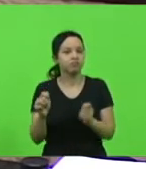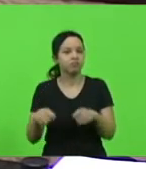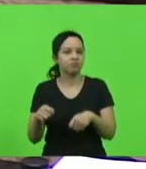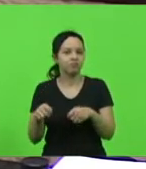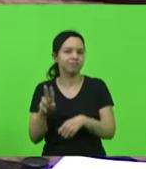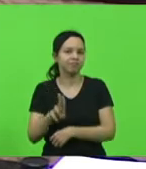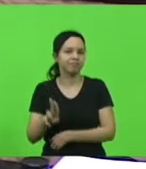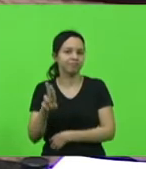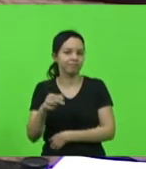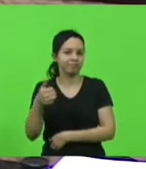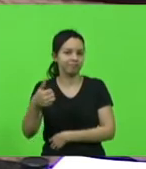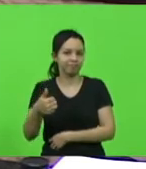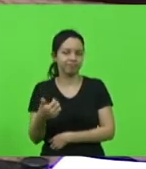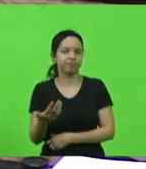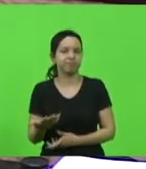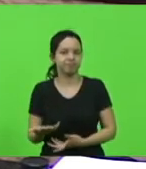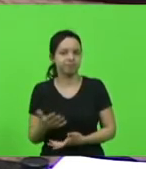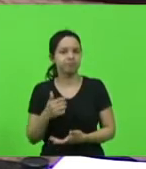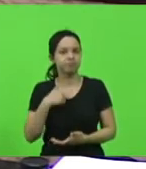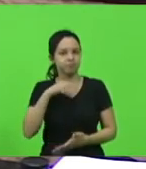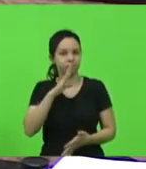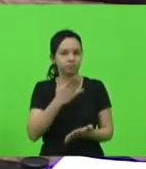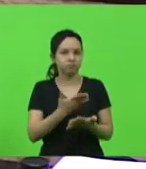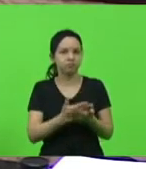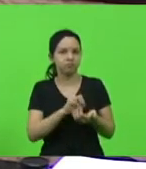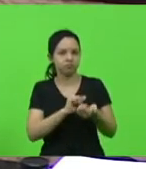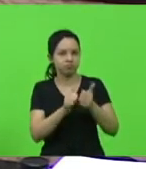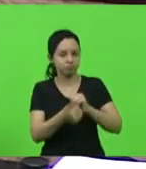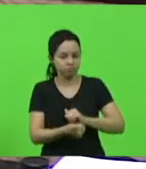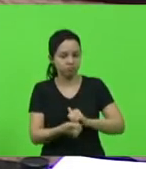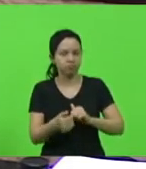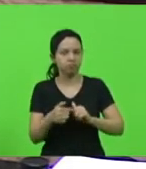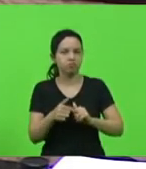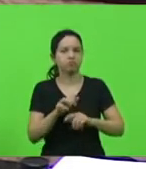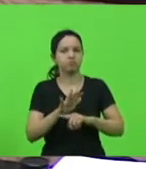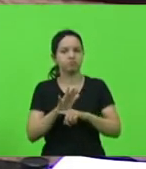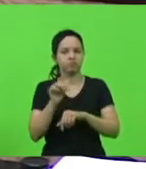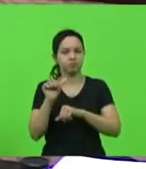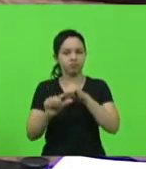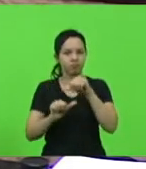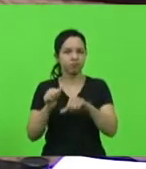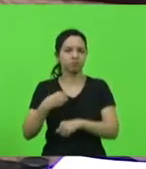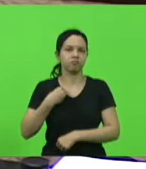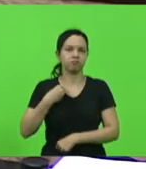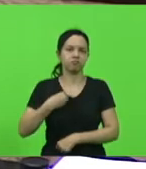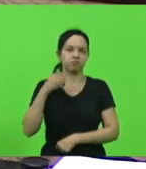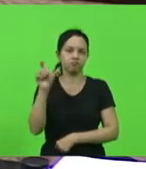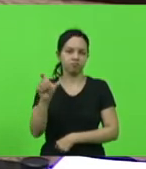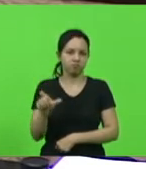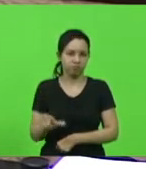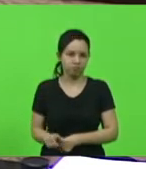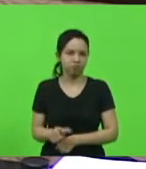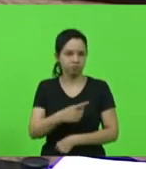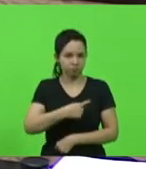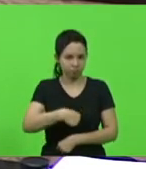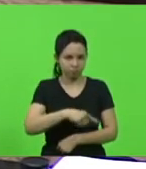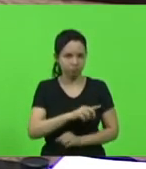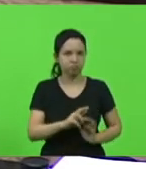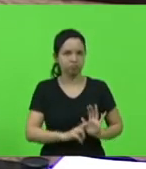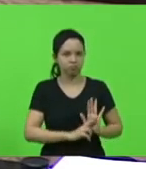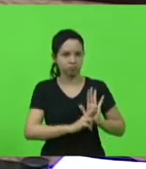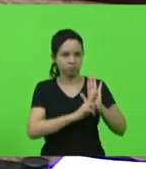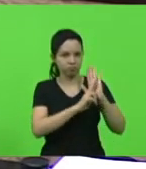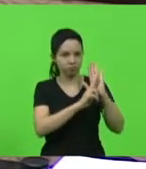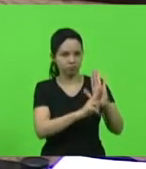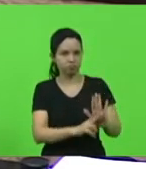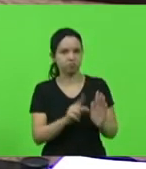uma pessoa. E nós, enquanto representantes do povo catarinense, temos que trabalhar também para que cada vez mais o esporte faça parte da vida